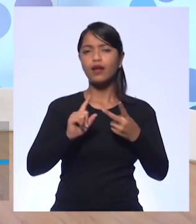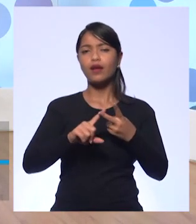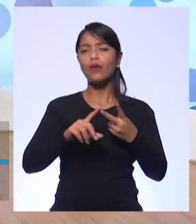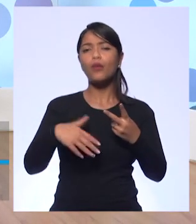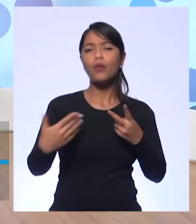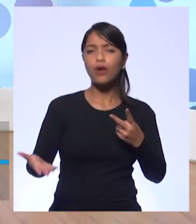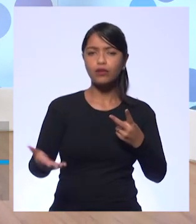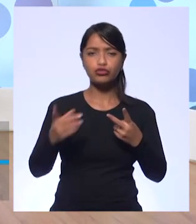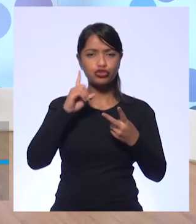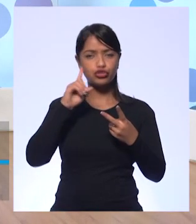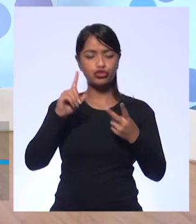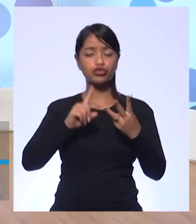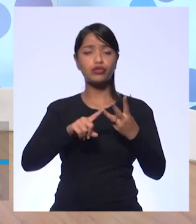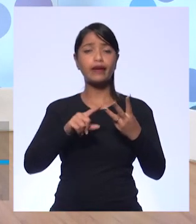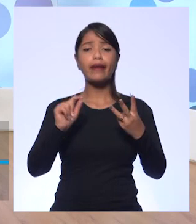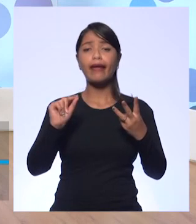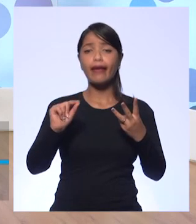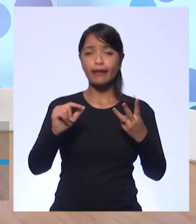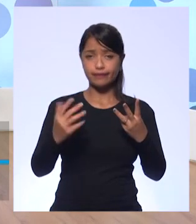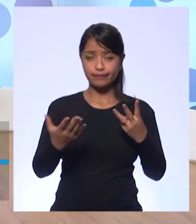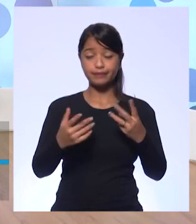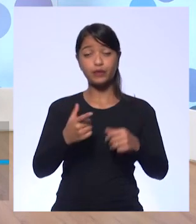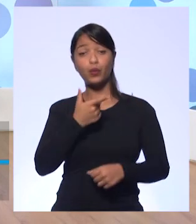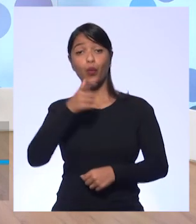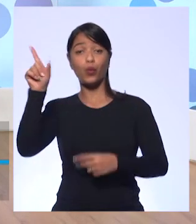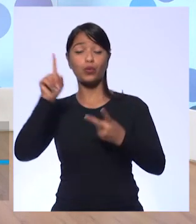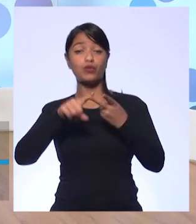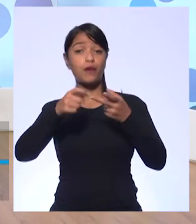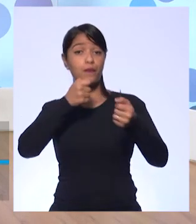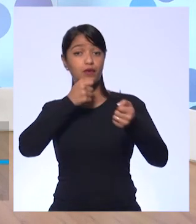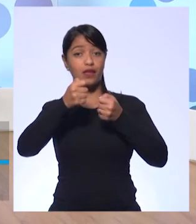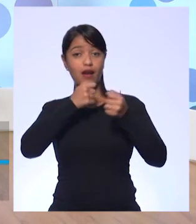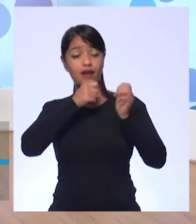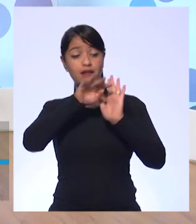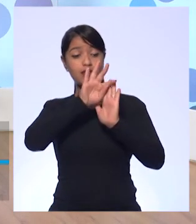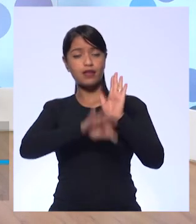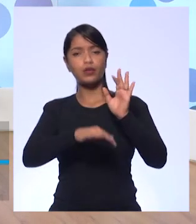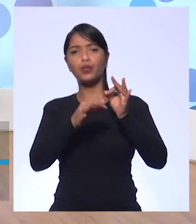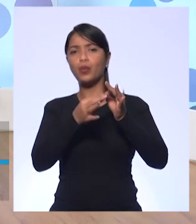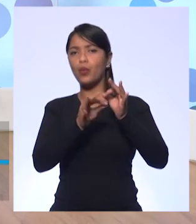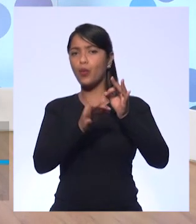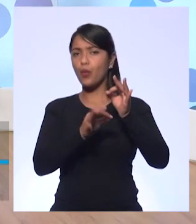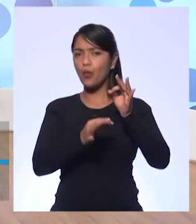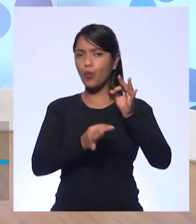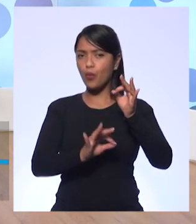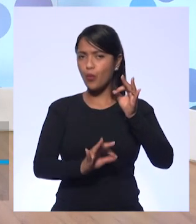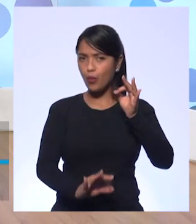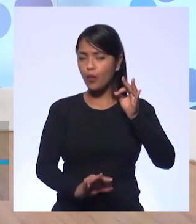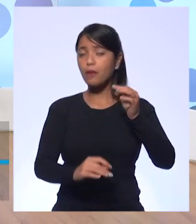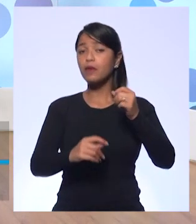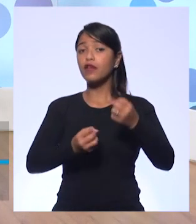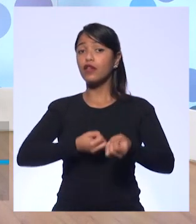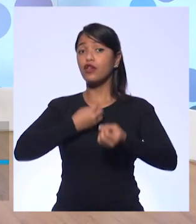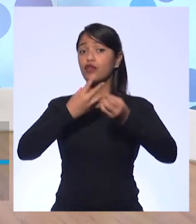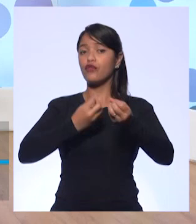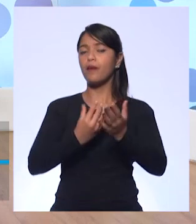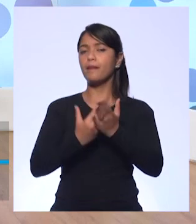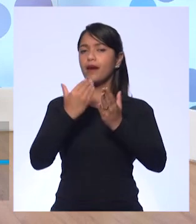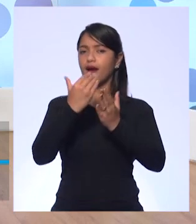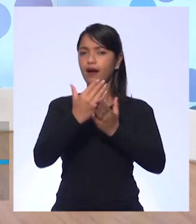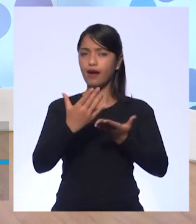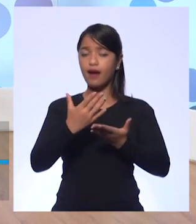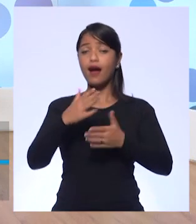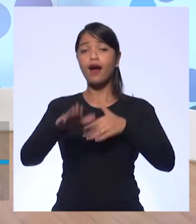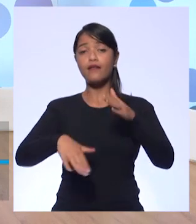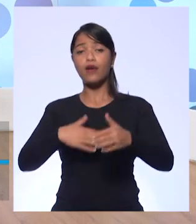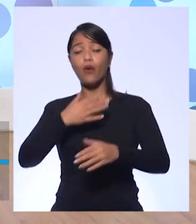quem... Reportagem, já era um texto um pouquinho mais longo, Isso. precisa de mais informações, e às vezes vai até para outros âmbitos, às vezes tem